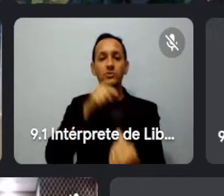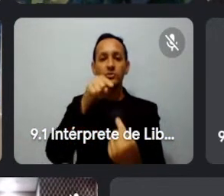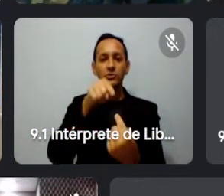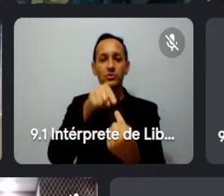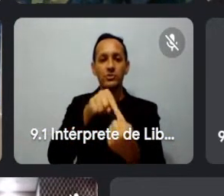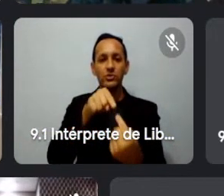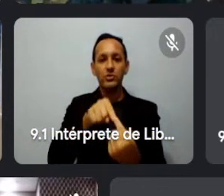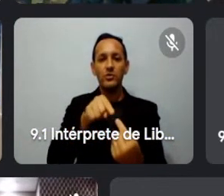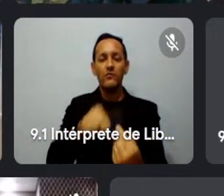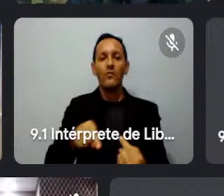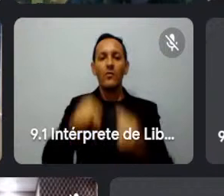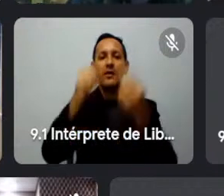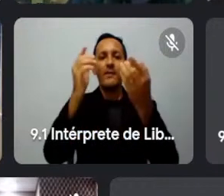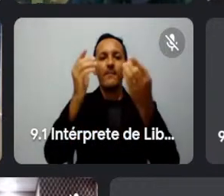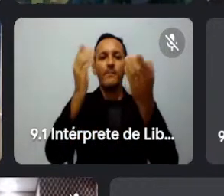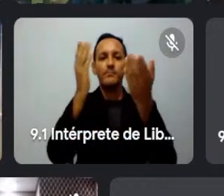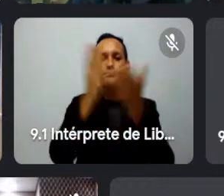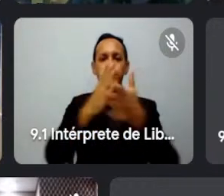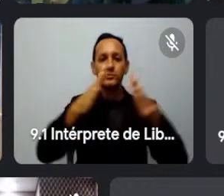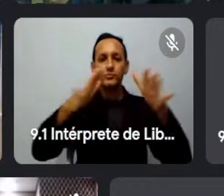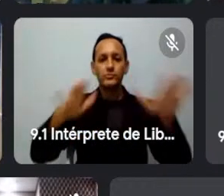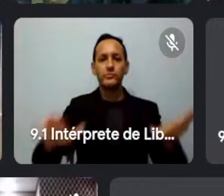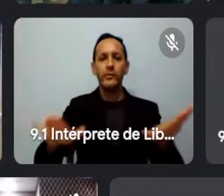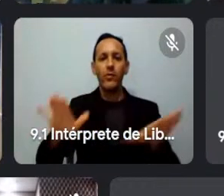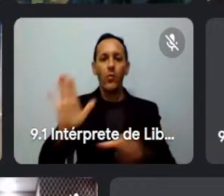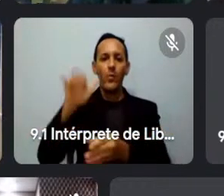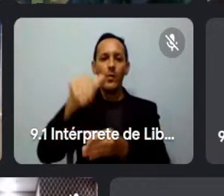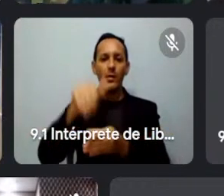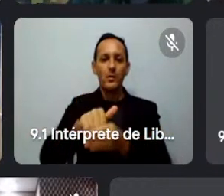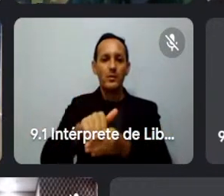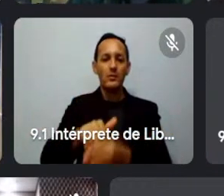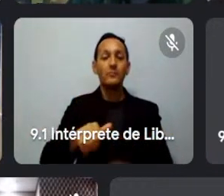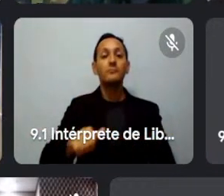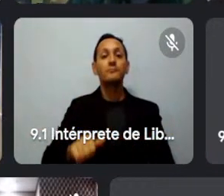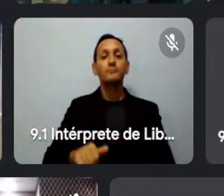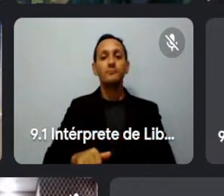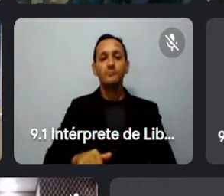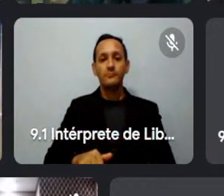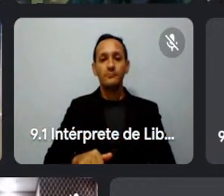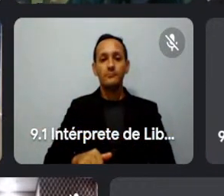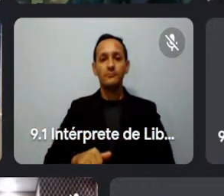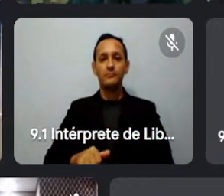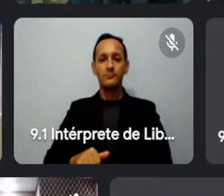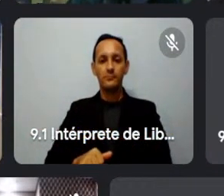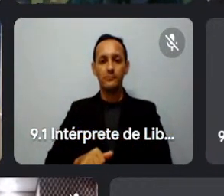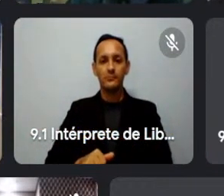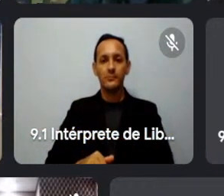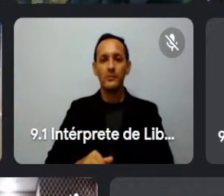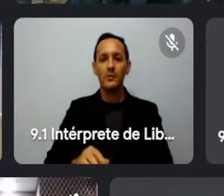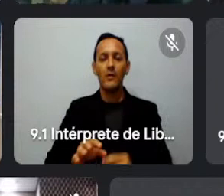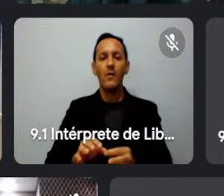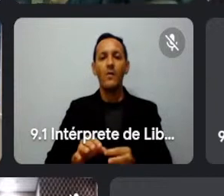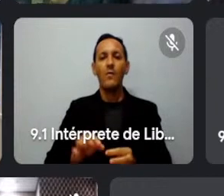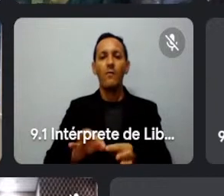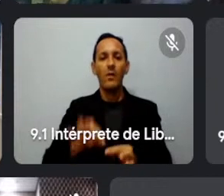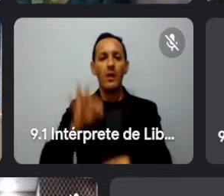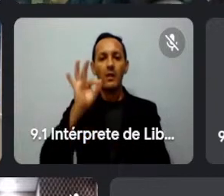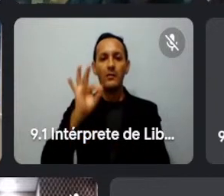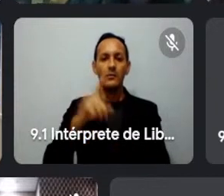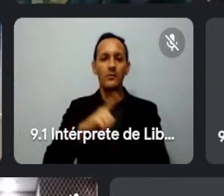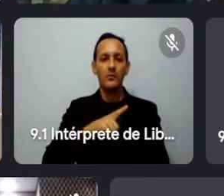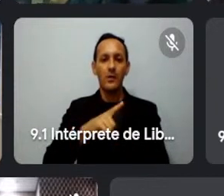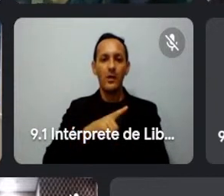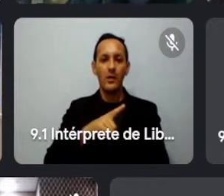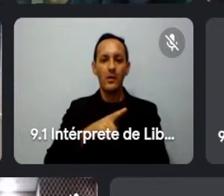objeto de uma ação de investigação judicial eleitoral e sem mais delongas eu entendo que agiu bem